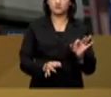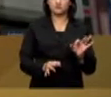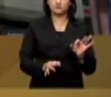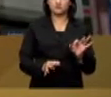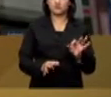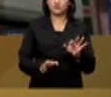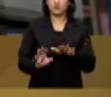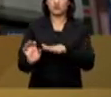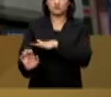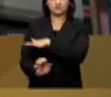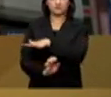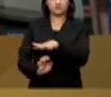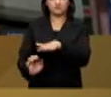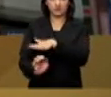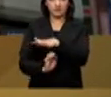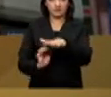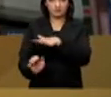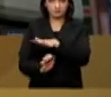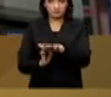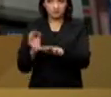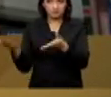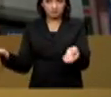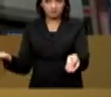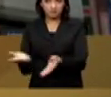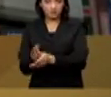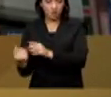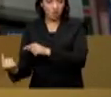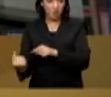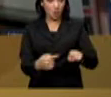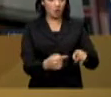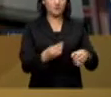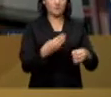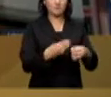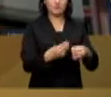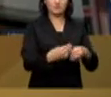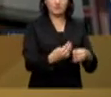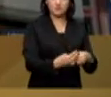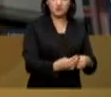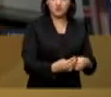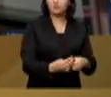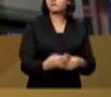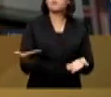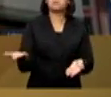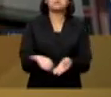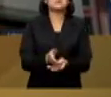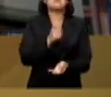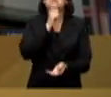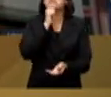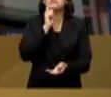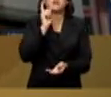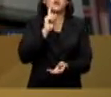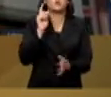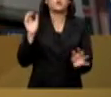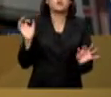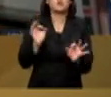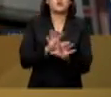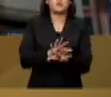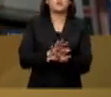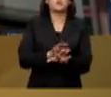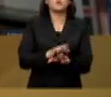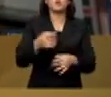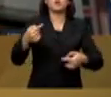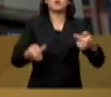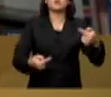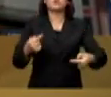contribuintes contra os municípios pendentes de julgamento, discutindo a incidência do